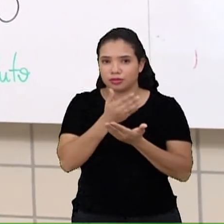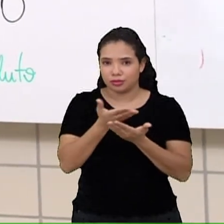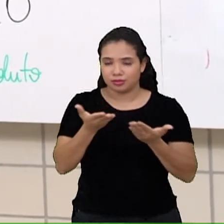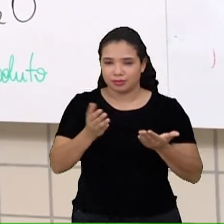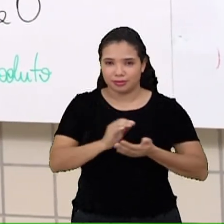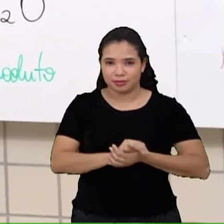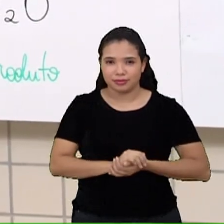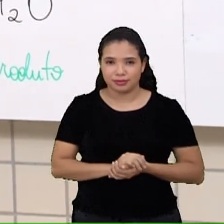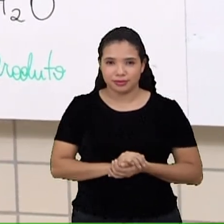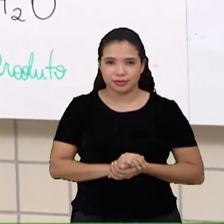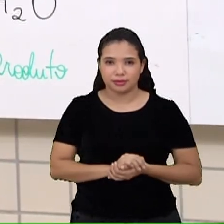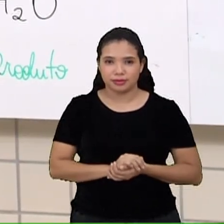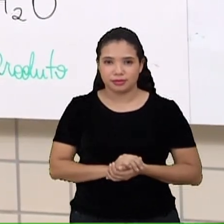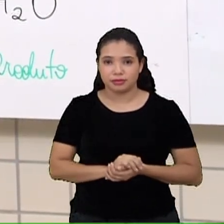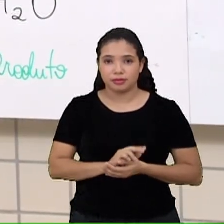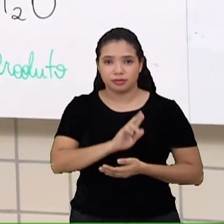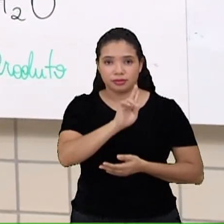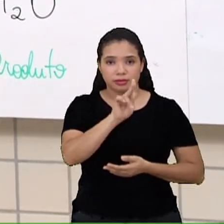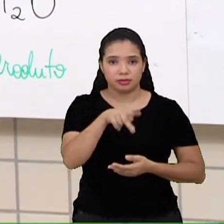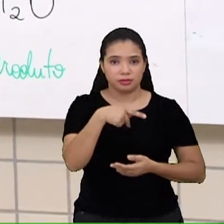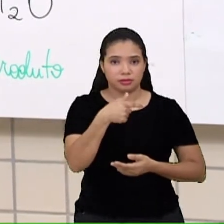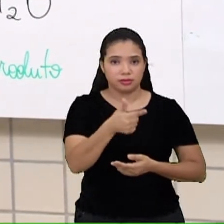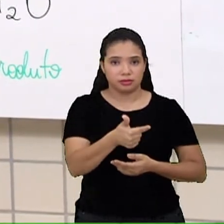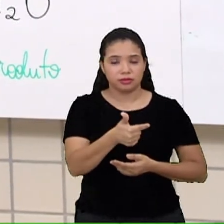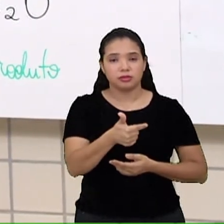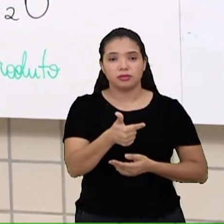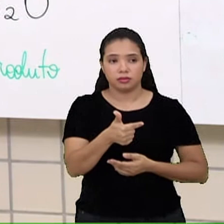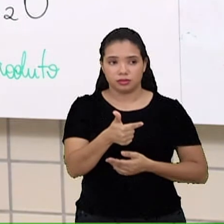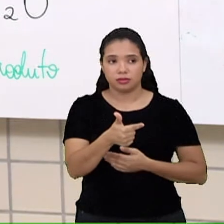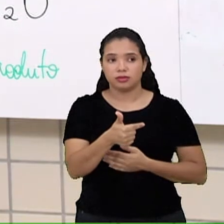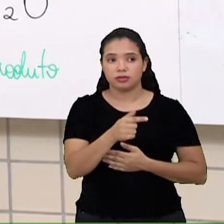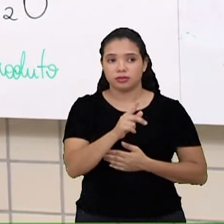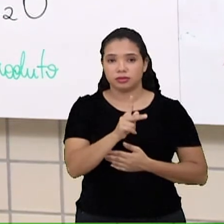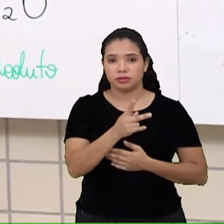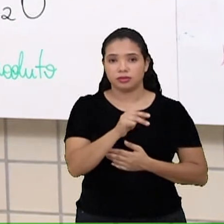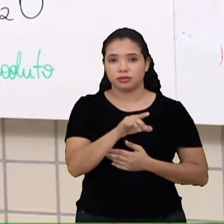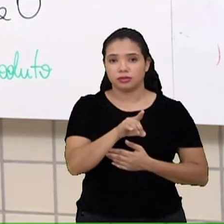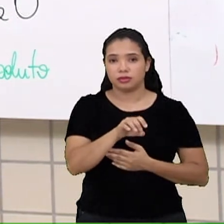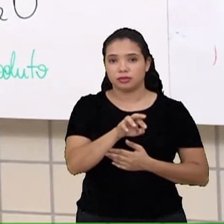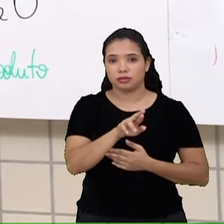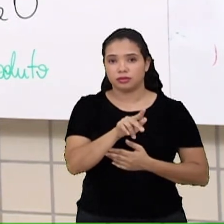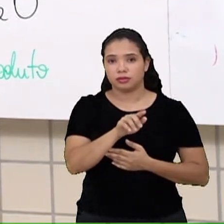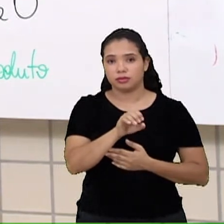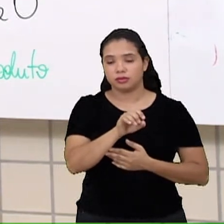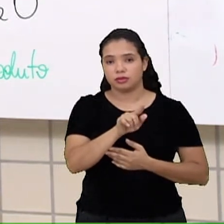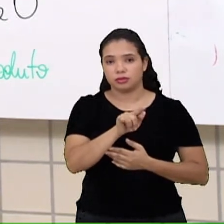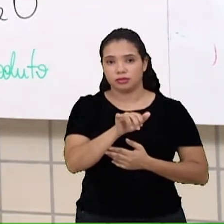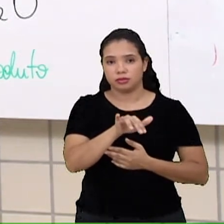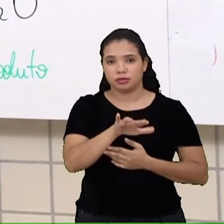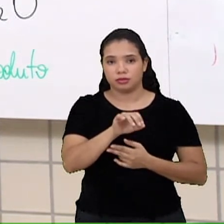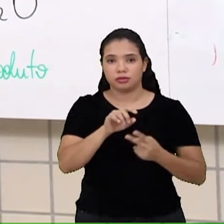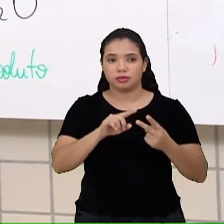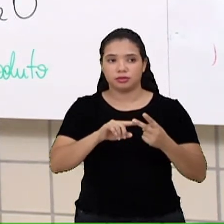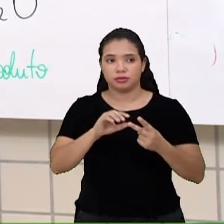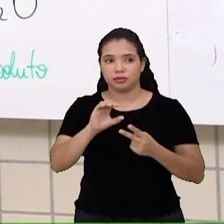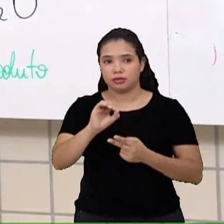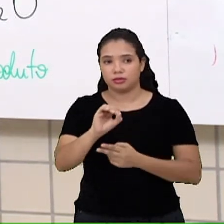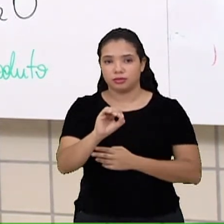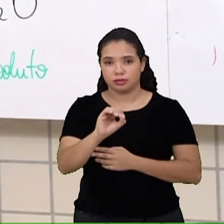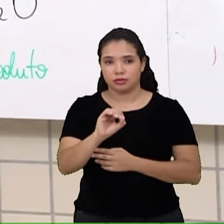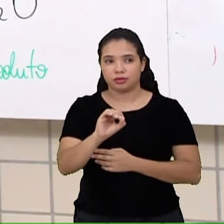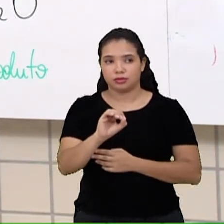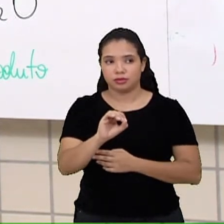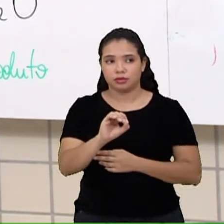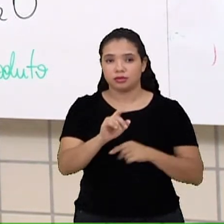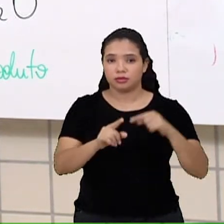vocês. H2, que é hidrogênio, tá? Mais oxigênio. Oxigênio tem um átomo porque